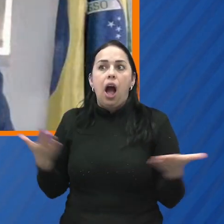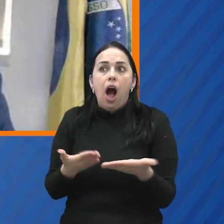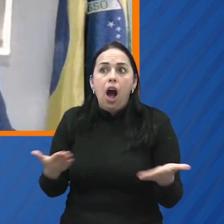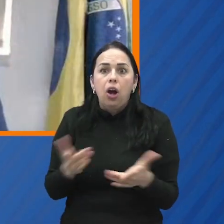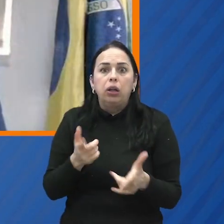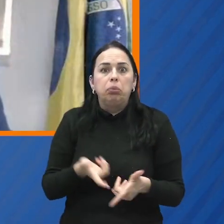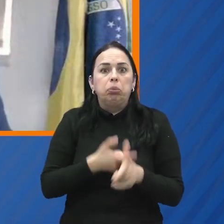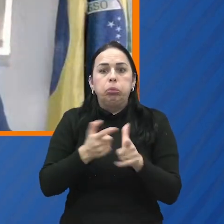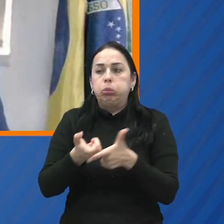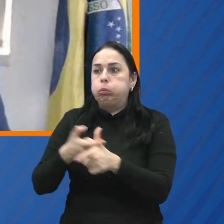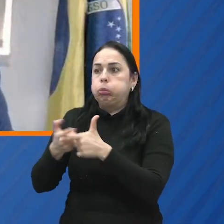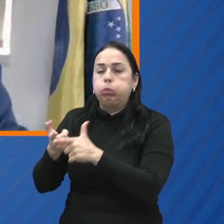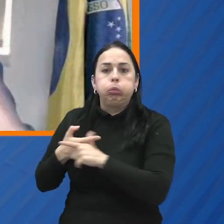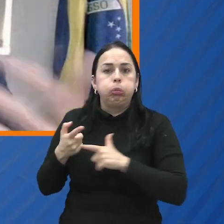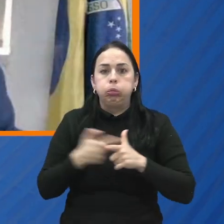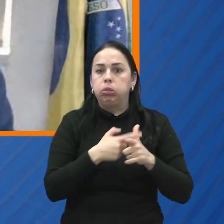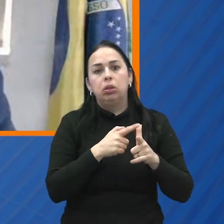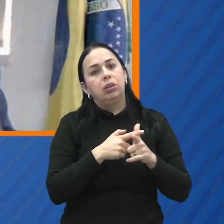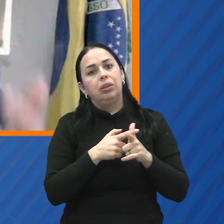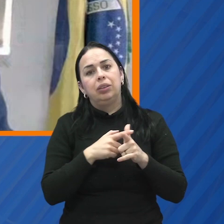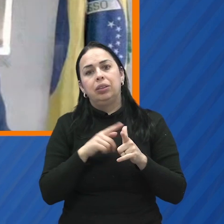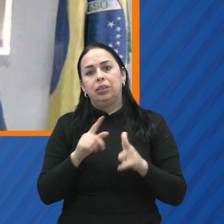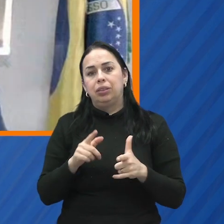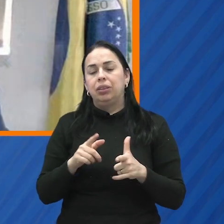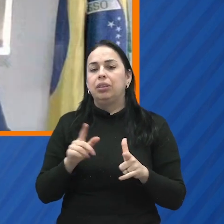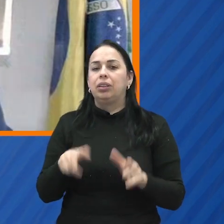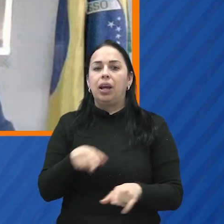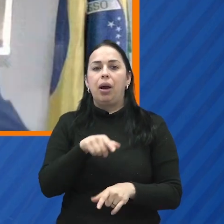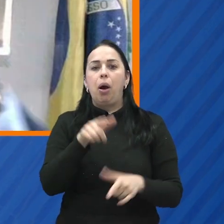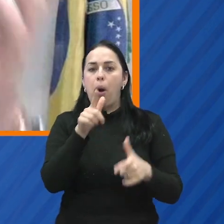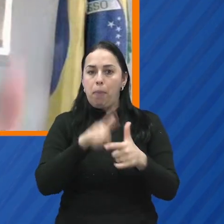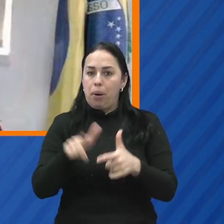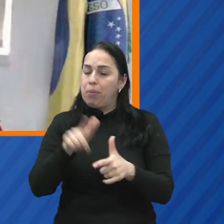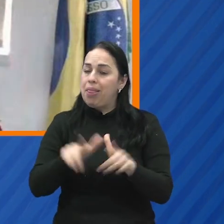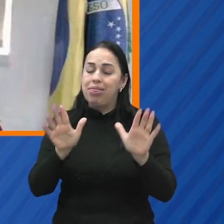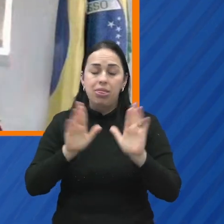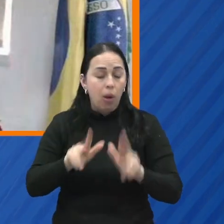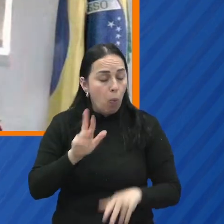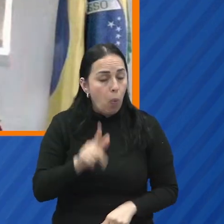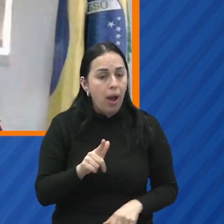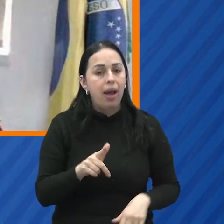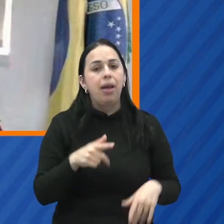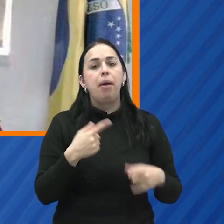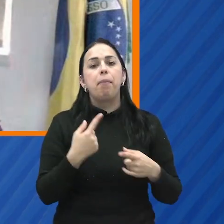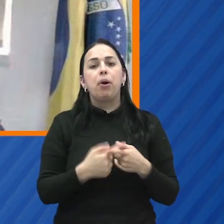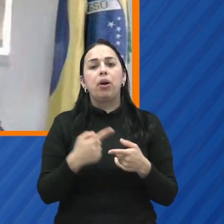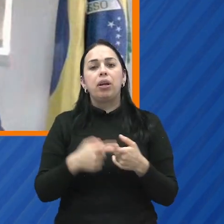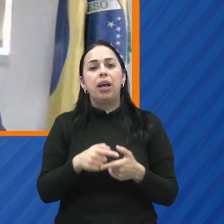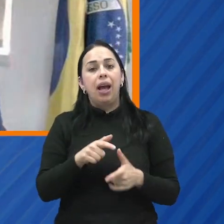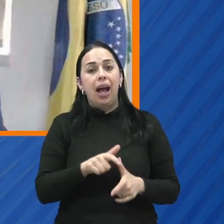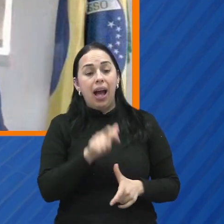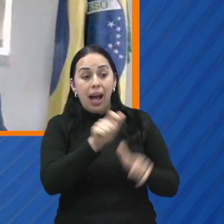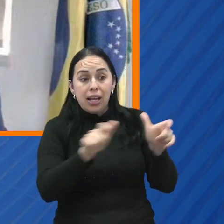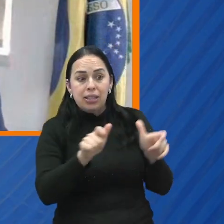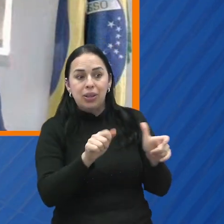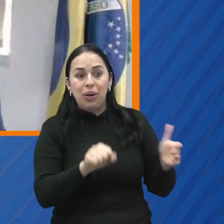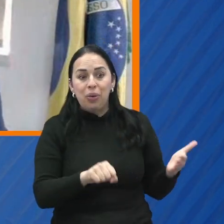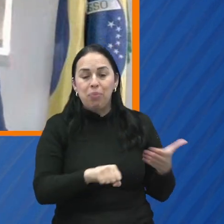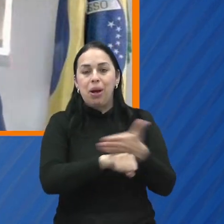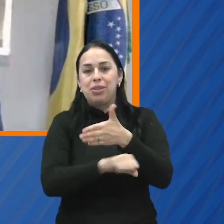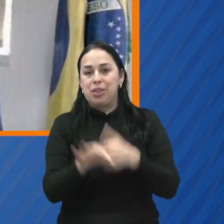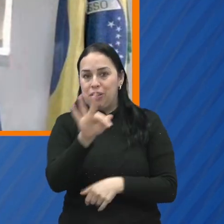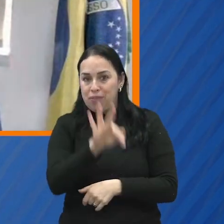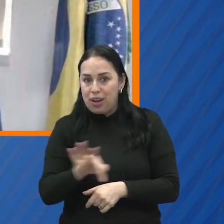agora estivesse vivendo ou vivenciando uma fase drástica do programa FIES. Não é o caso. É porque, como entrou um